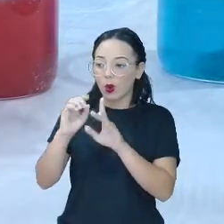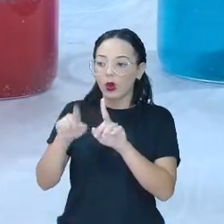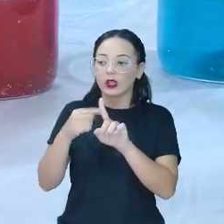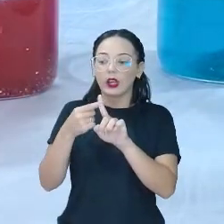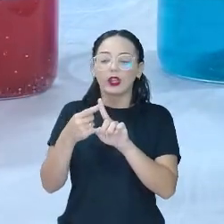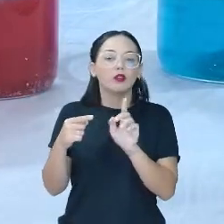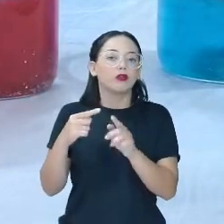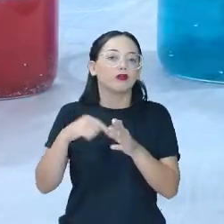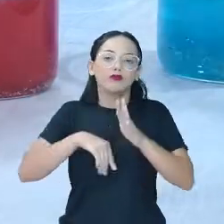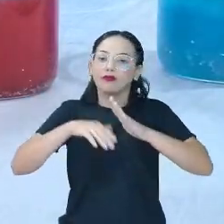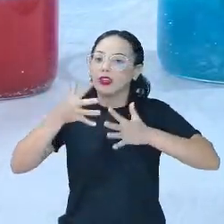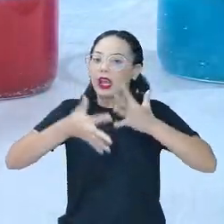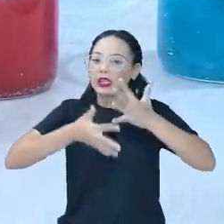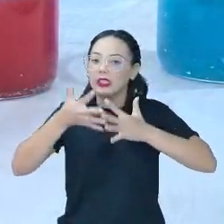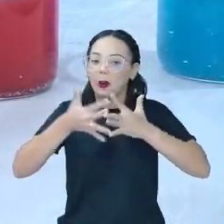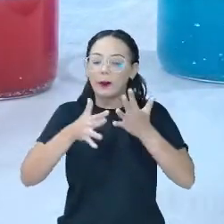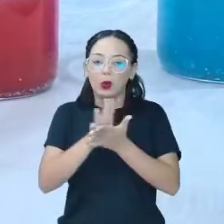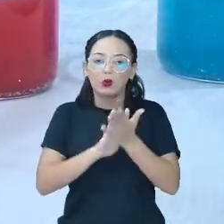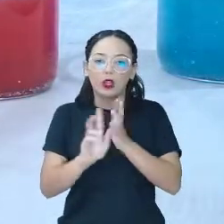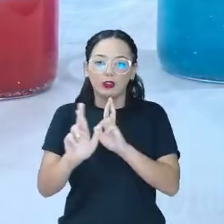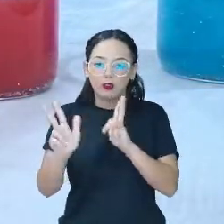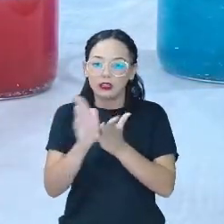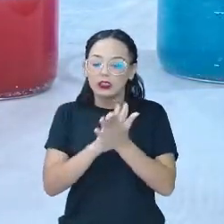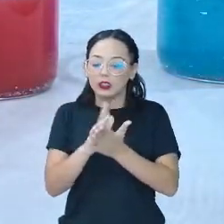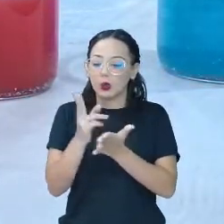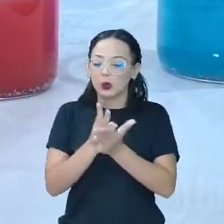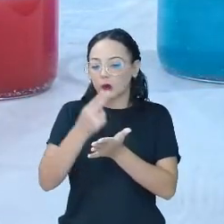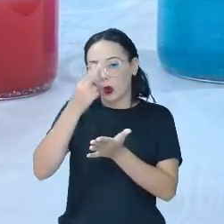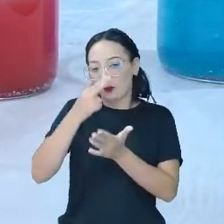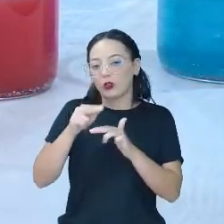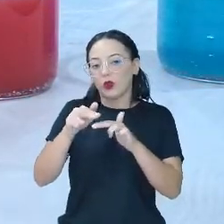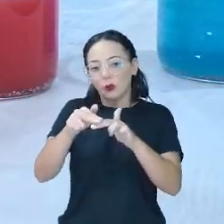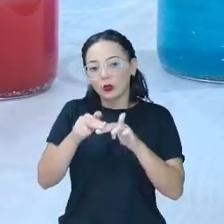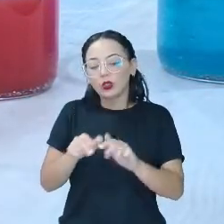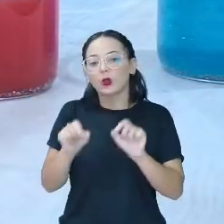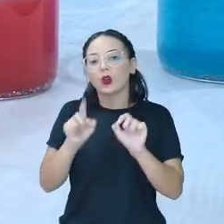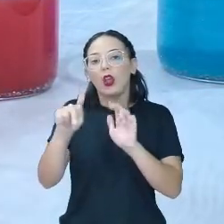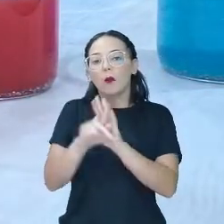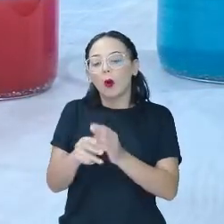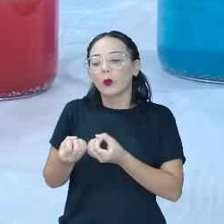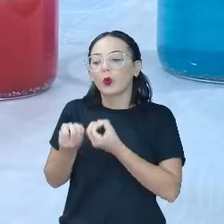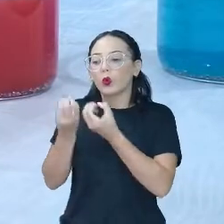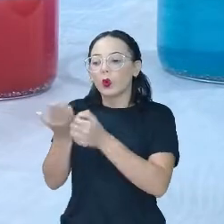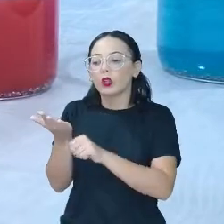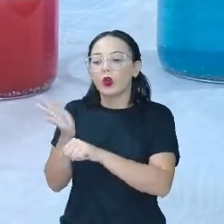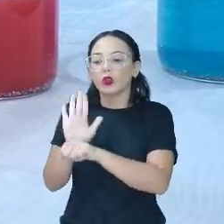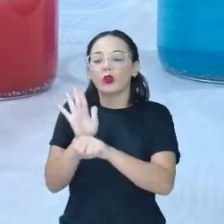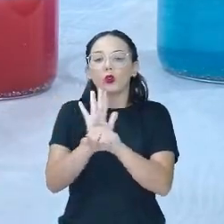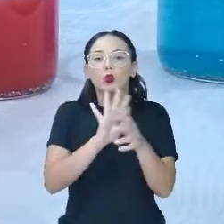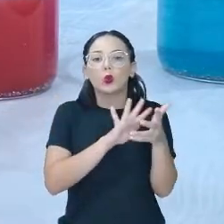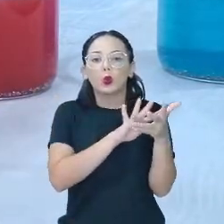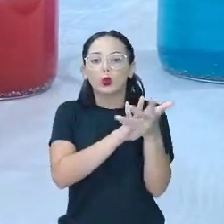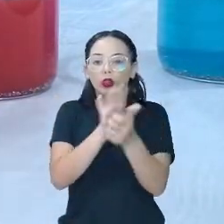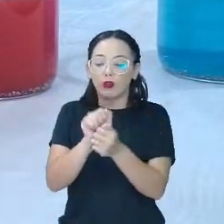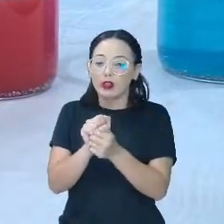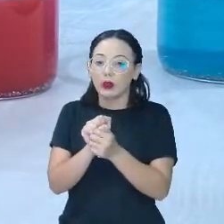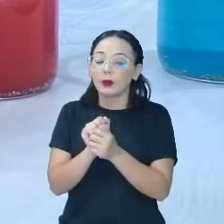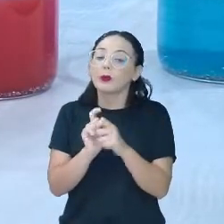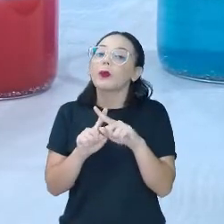não vai causar nenhuma diferença. Então, aqui por isso que ele é doador universal.